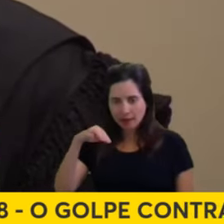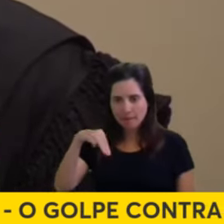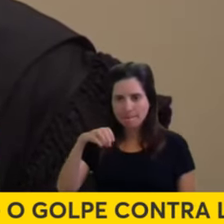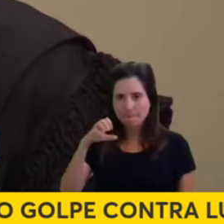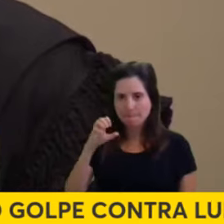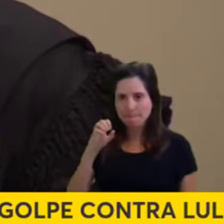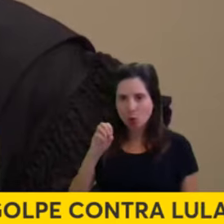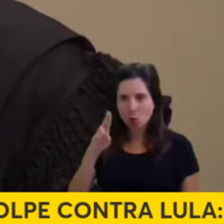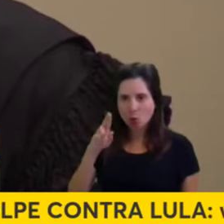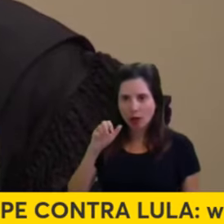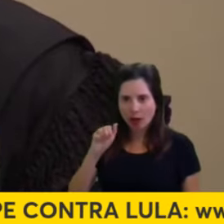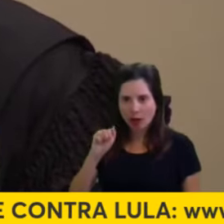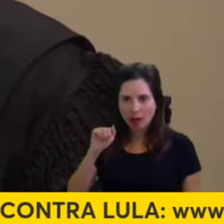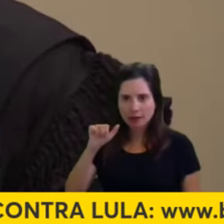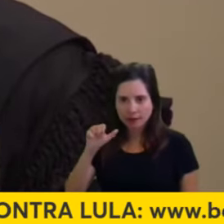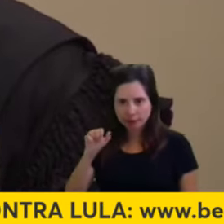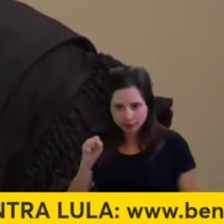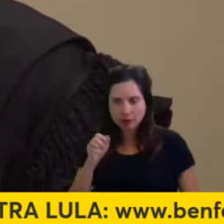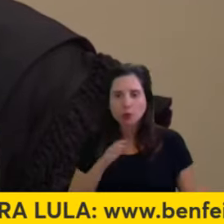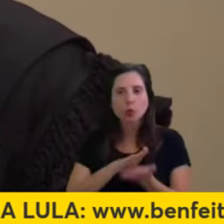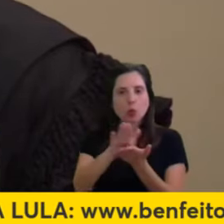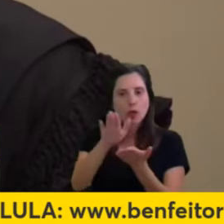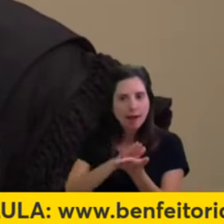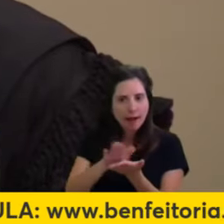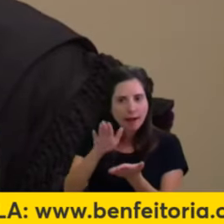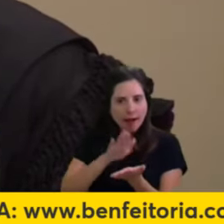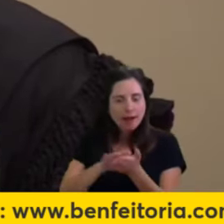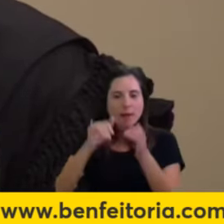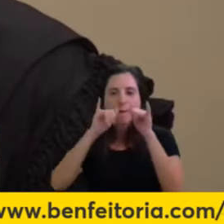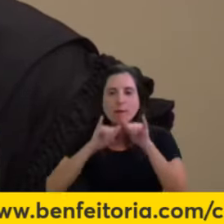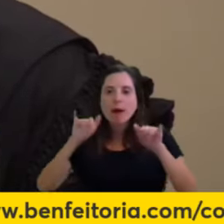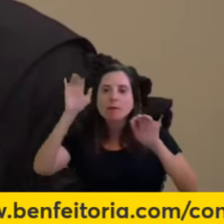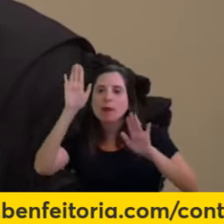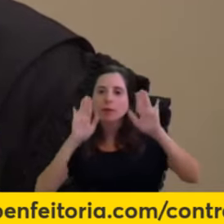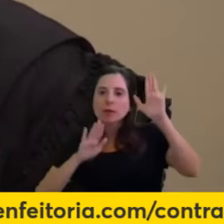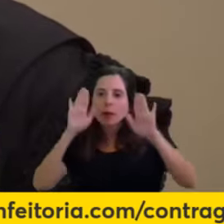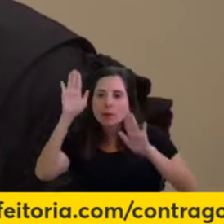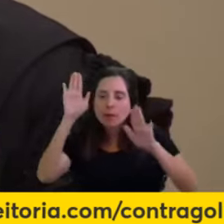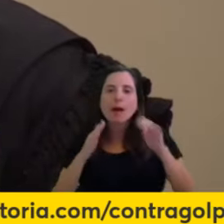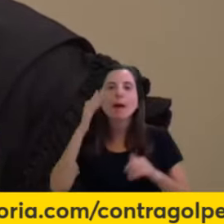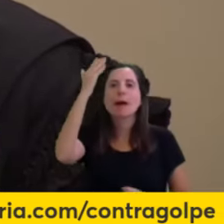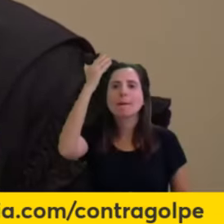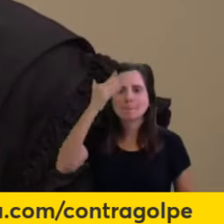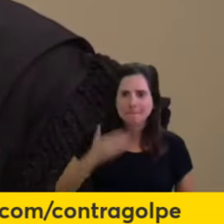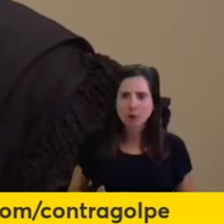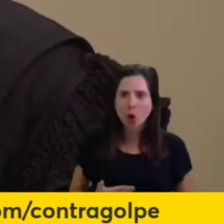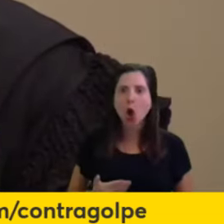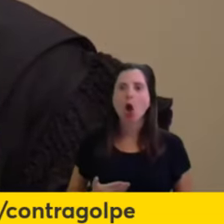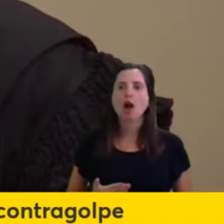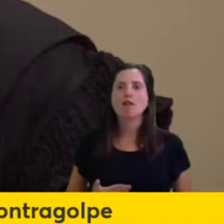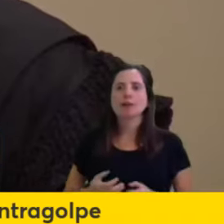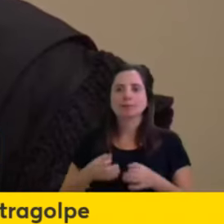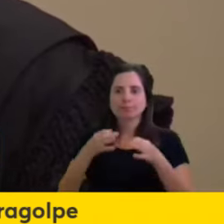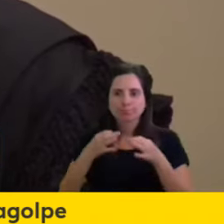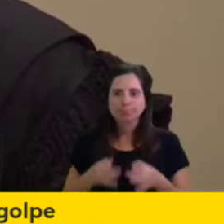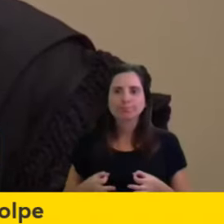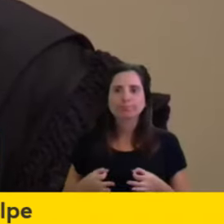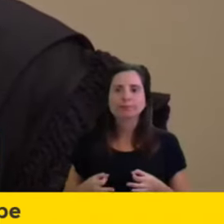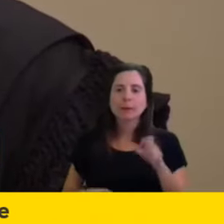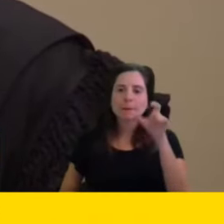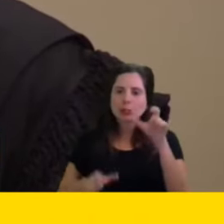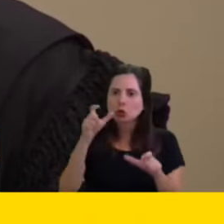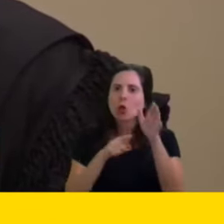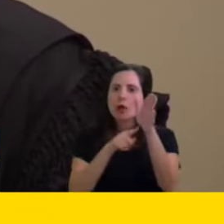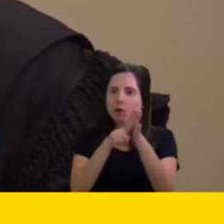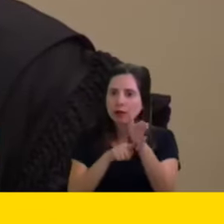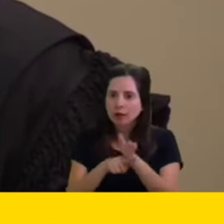pré-campanha devidamente contabilizados não propiciam a perir prova robusta para a cassação do diploma dos investigados o histórico dos gastos